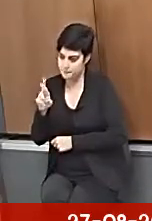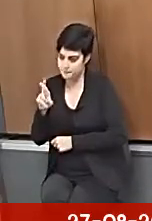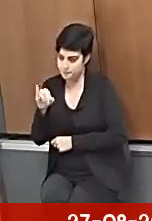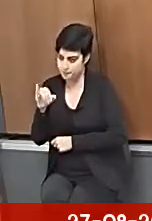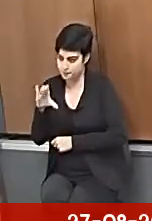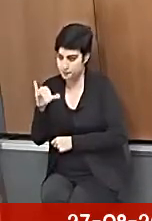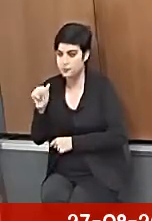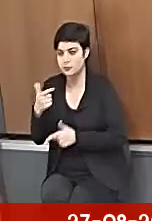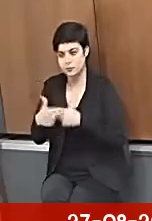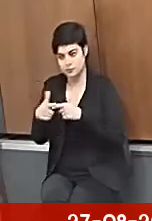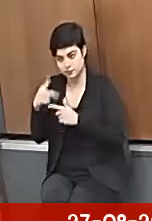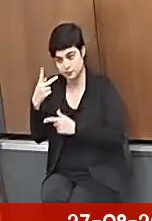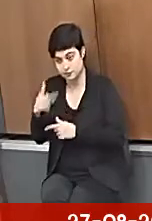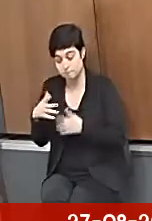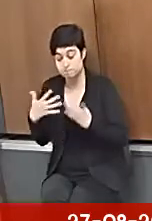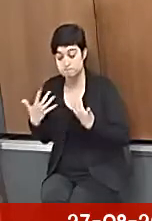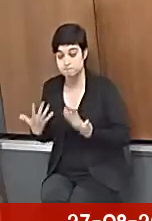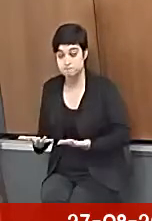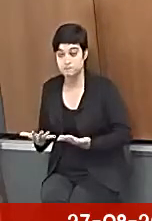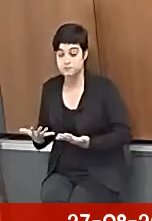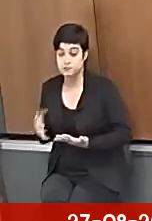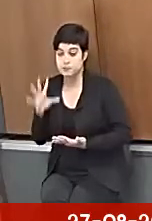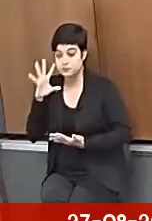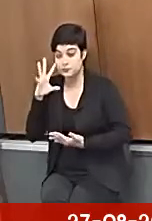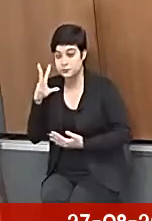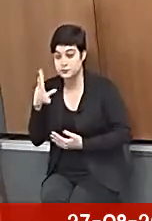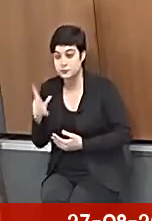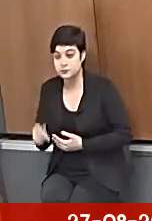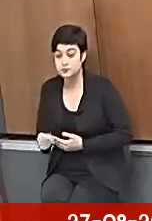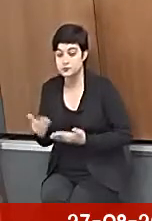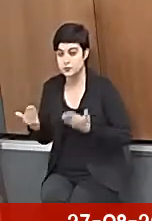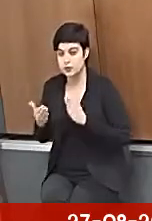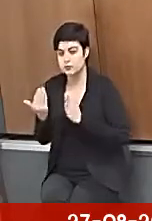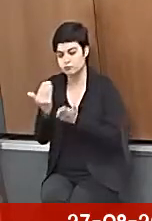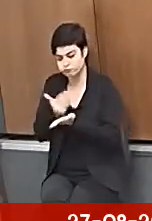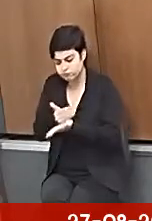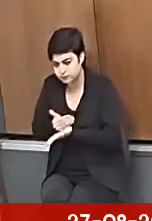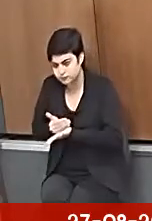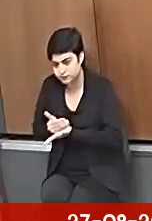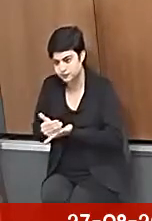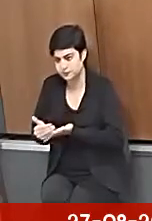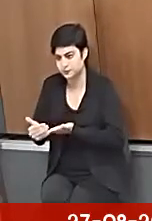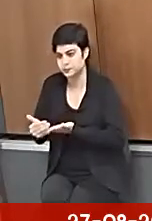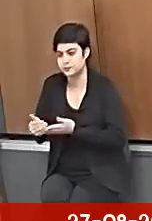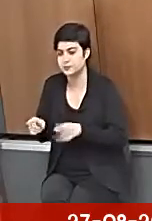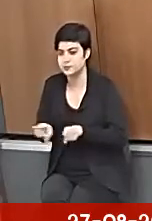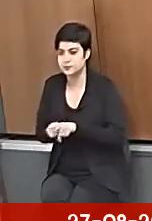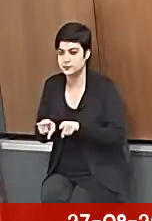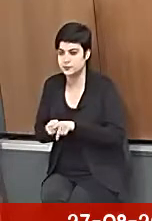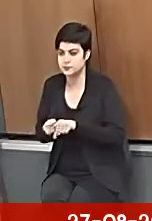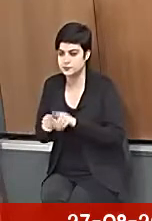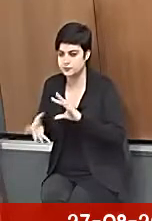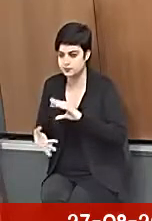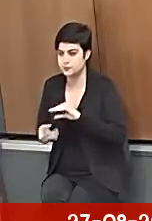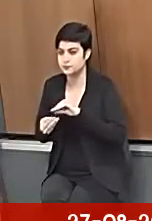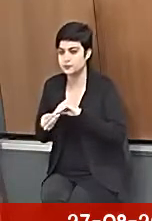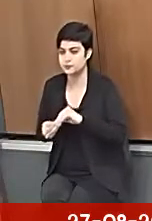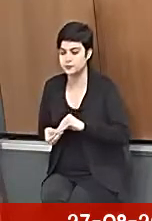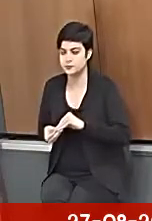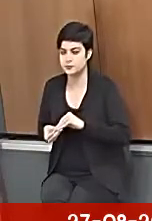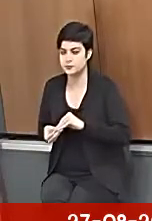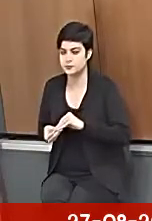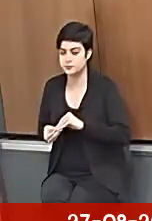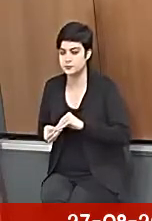da patricinha enfim então assim eu acho que isso foi um primeiro pontapé inicial só para terminar antes de passar a palavra vibrante in